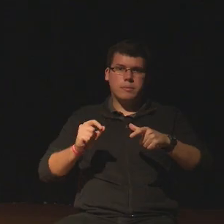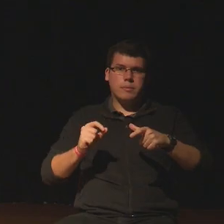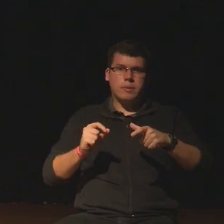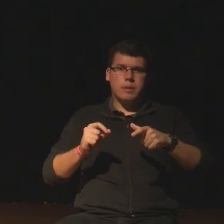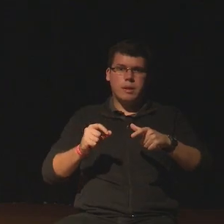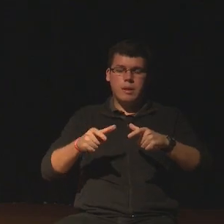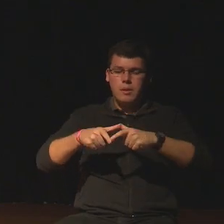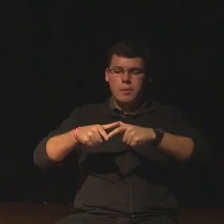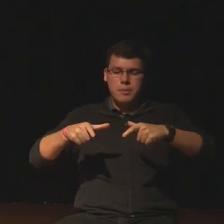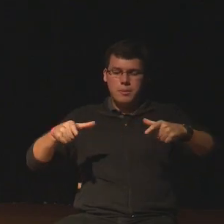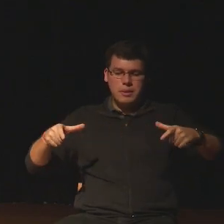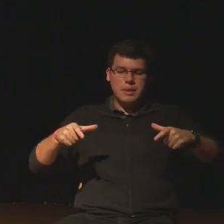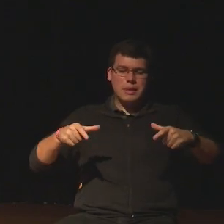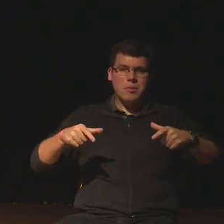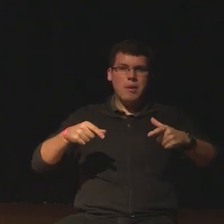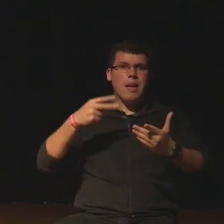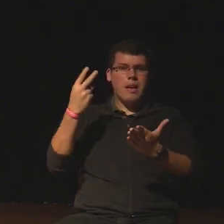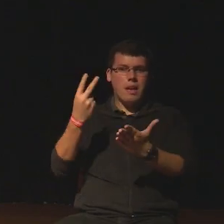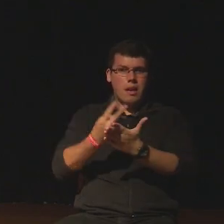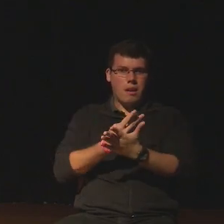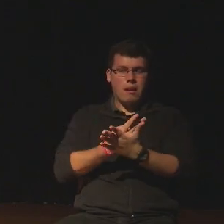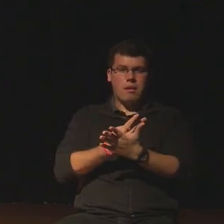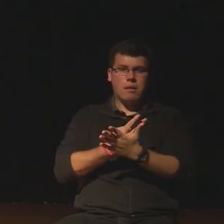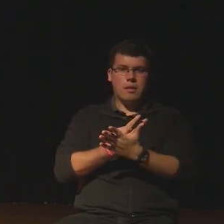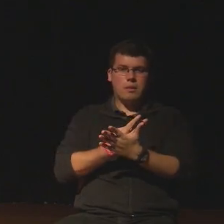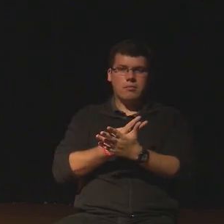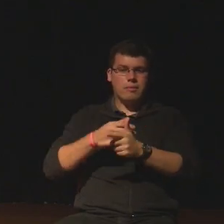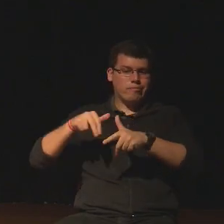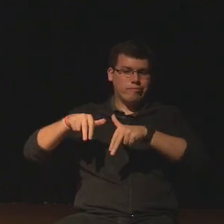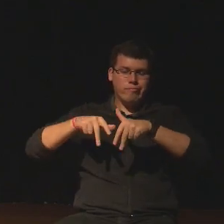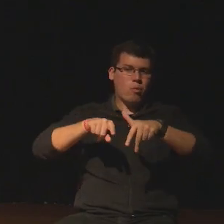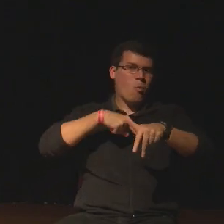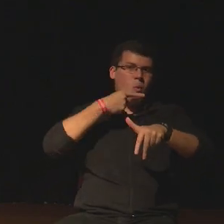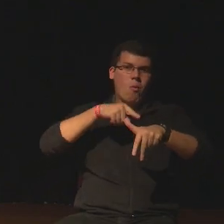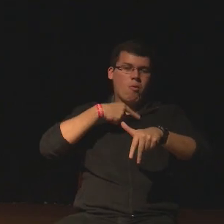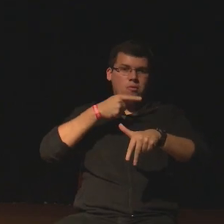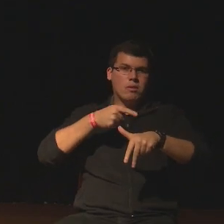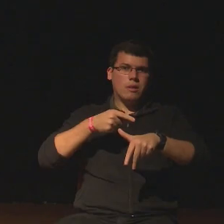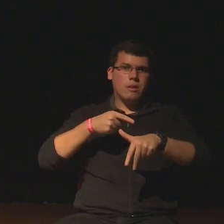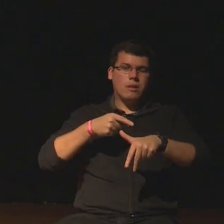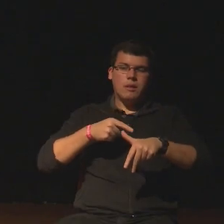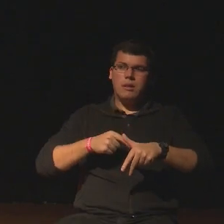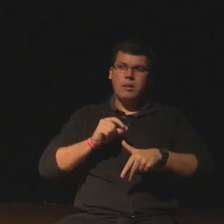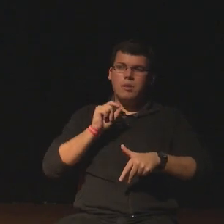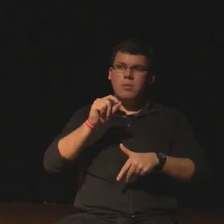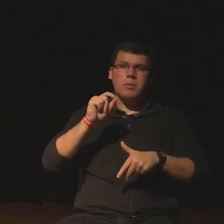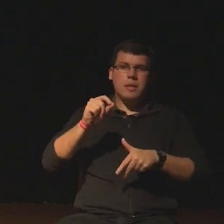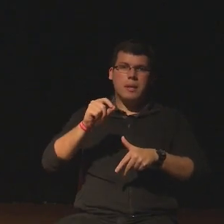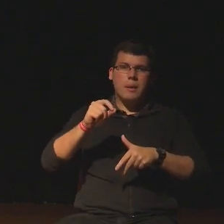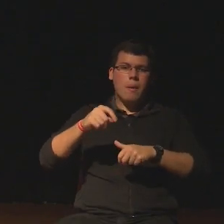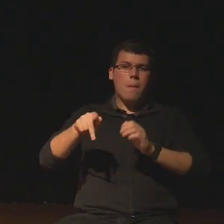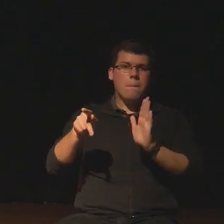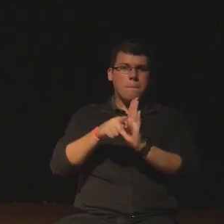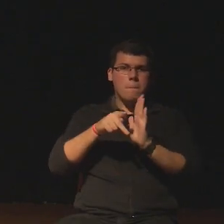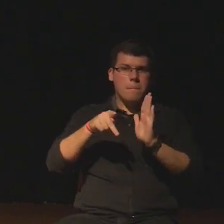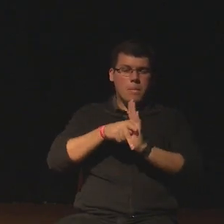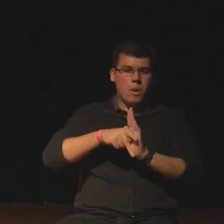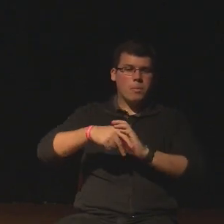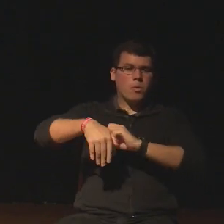fora de padrão, que são inadequadas para caminhabilidade, são as que não são da Avenida Paulista,